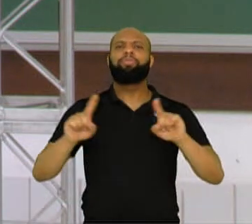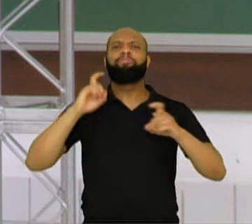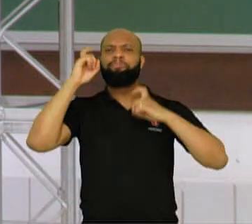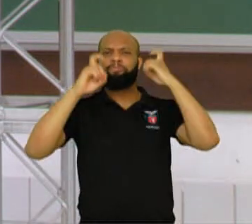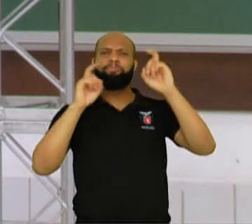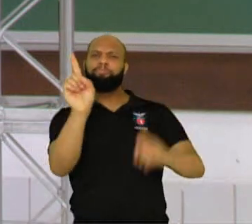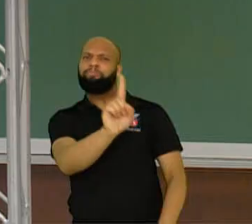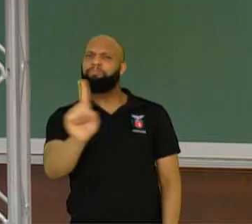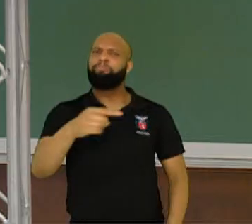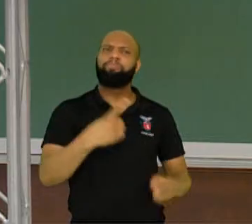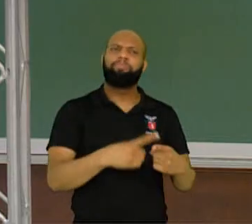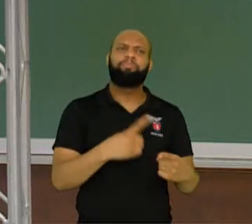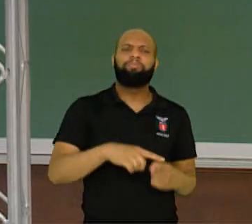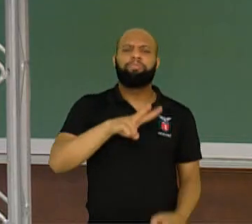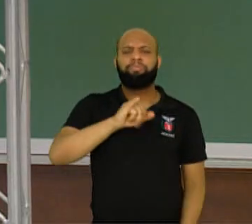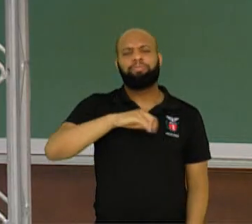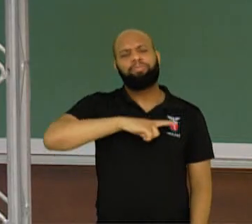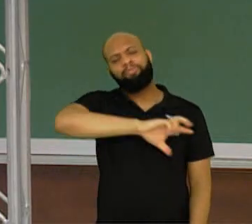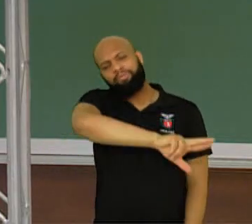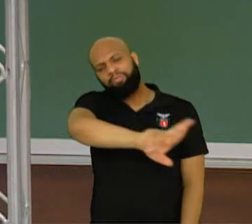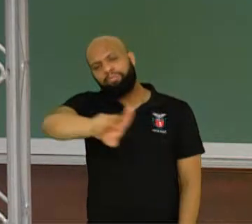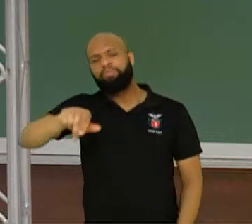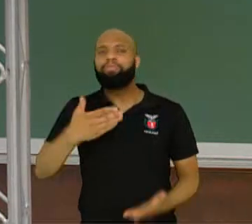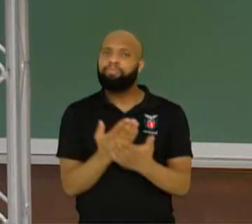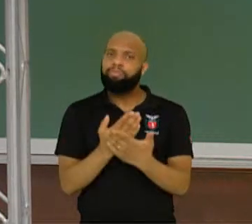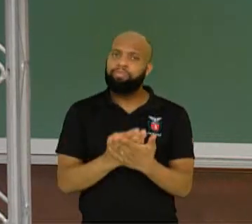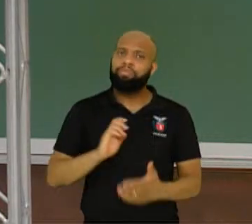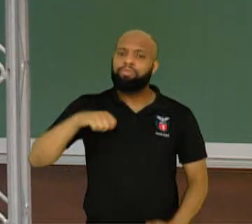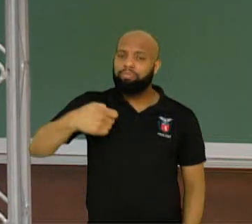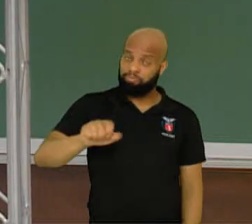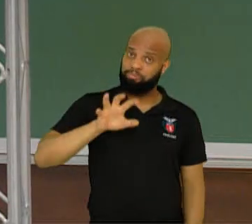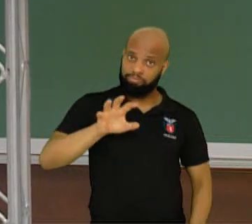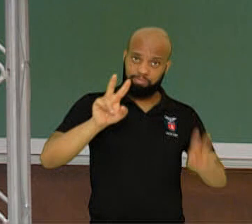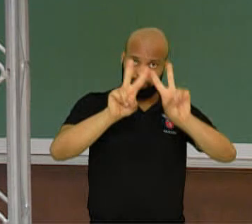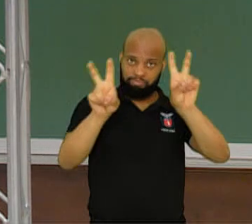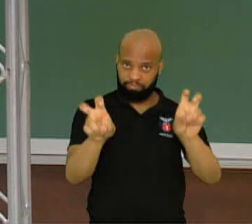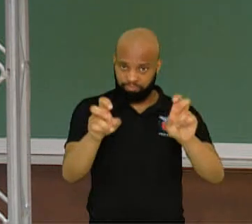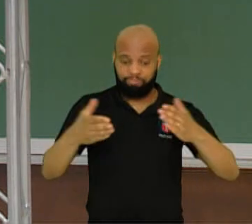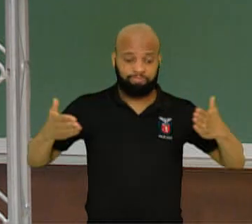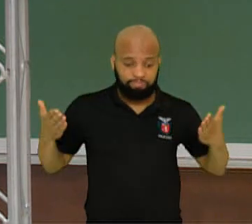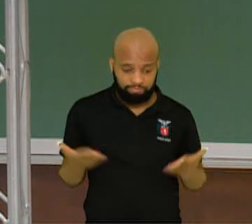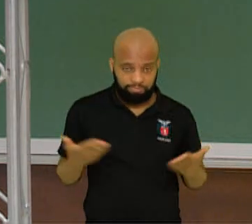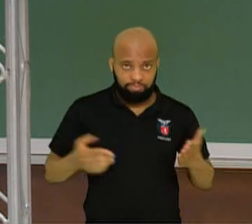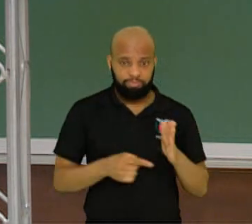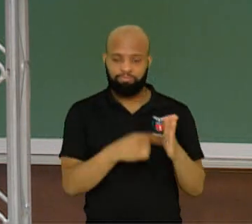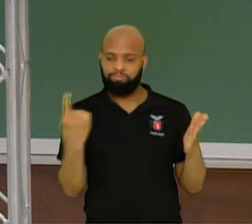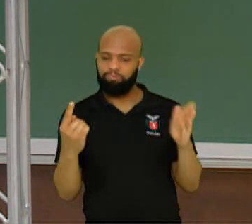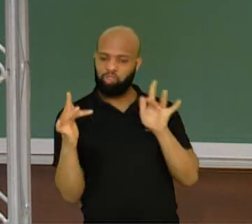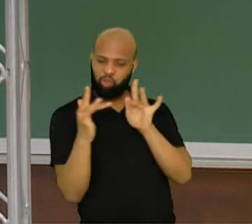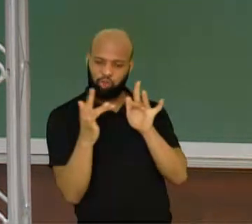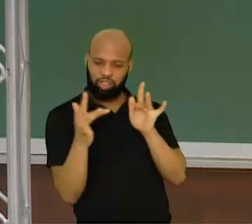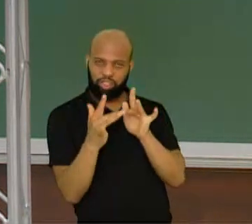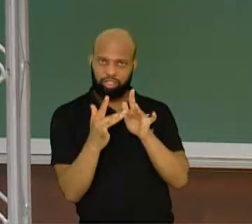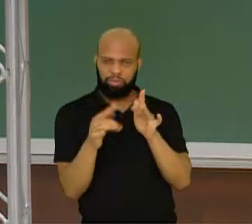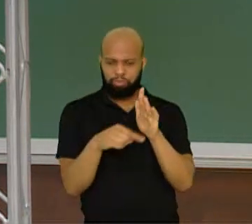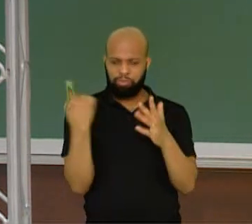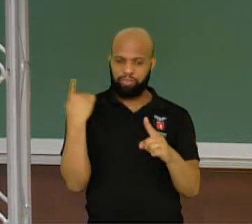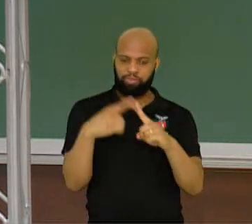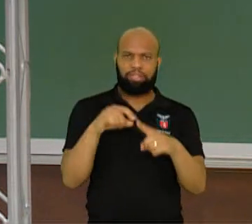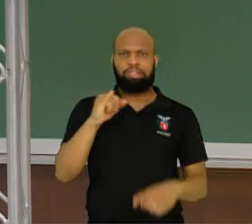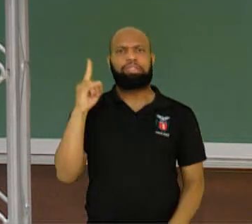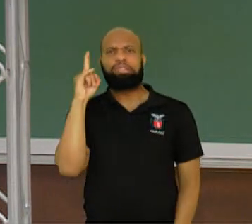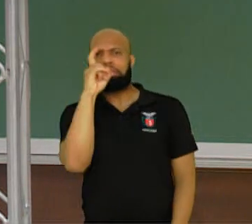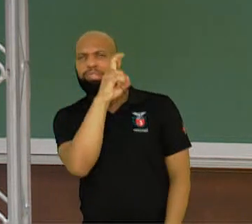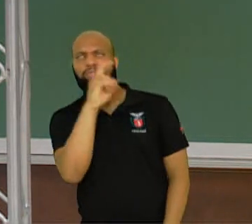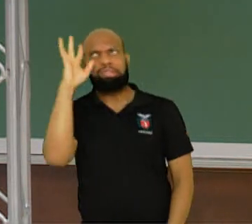preocupa, muitas aulas nós vamos conversar sobre esse assunto. Hoje é o primeiro contato. Se você tiver